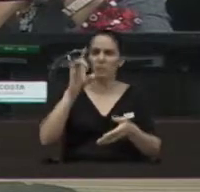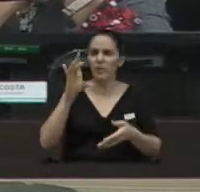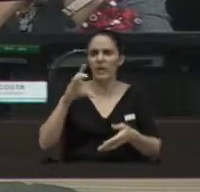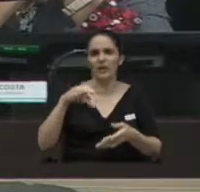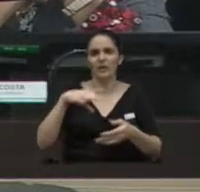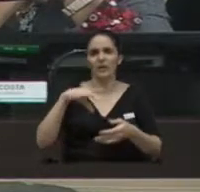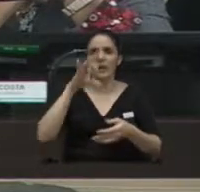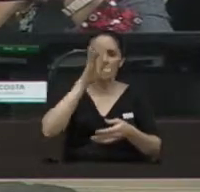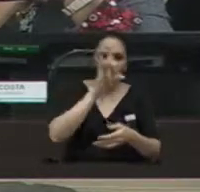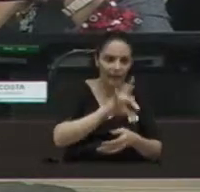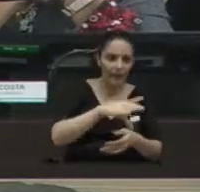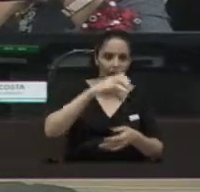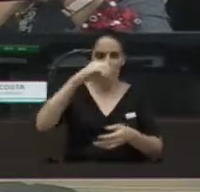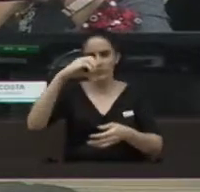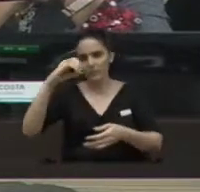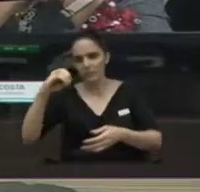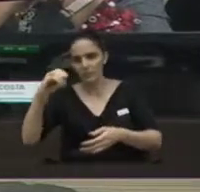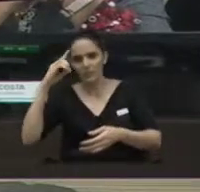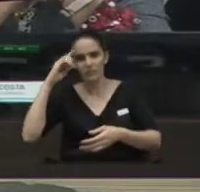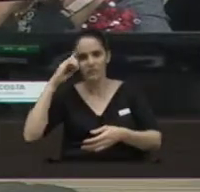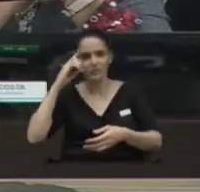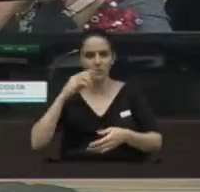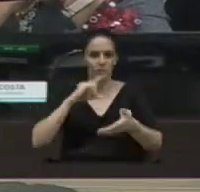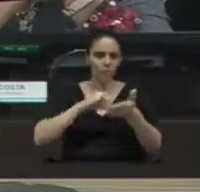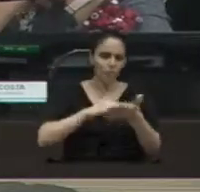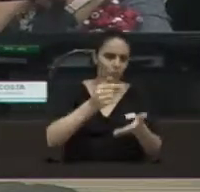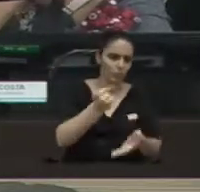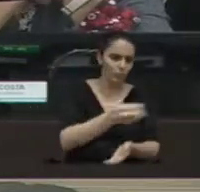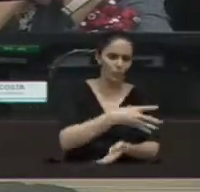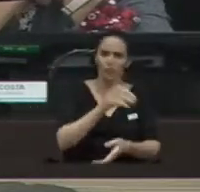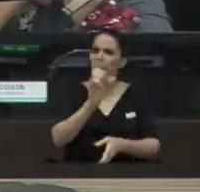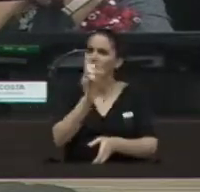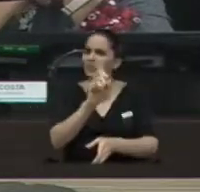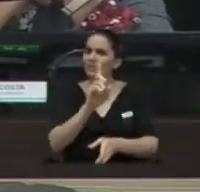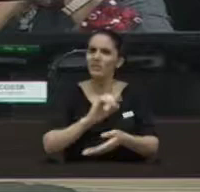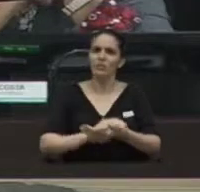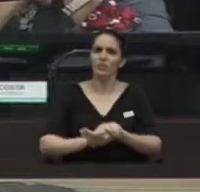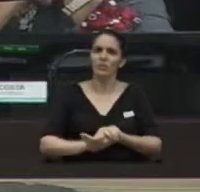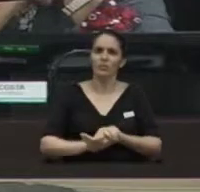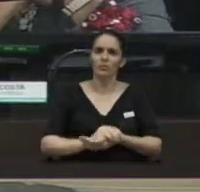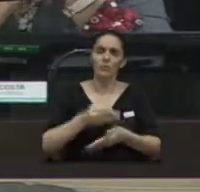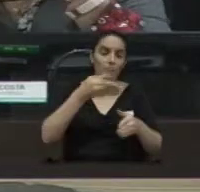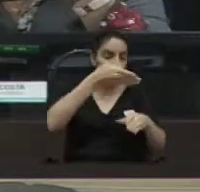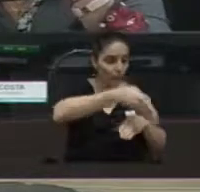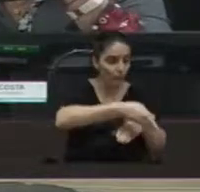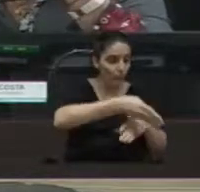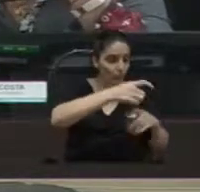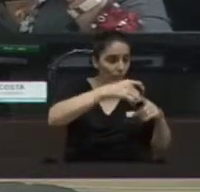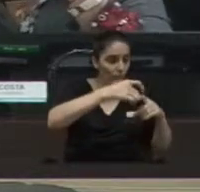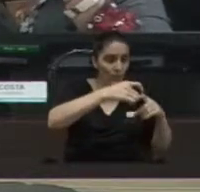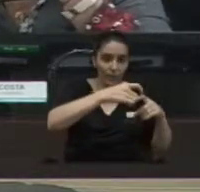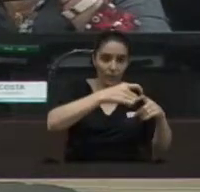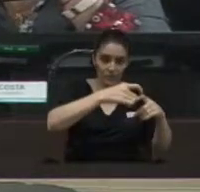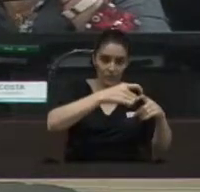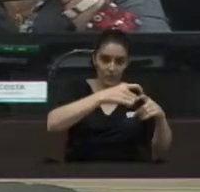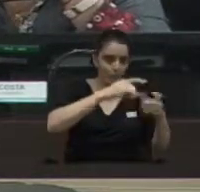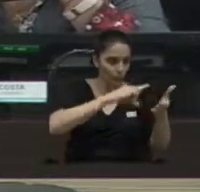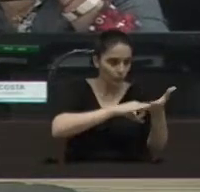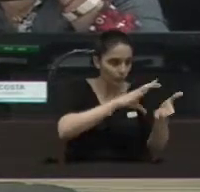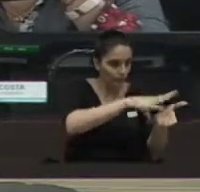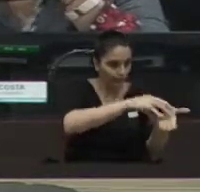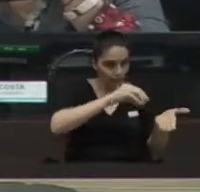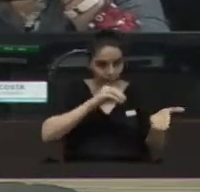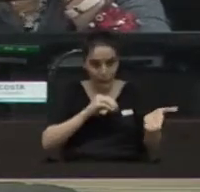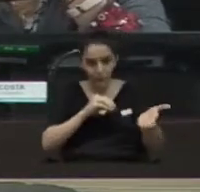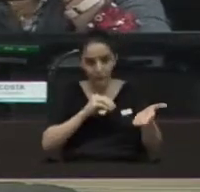fazer um laudo novo. 90 dias é um prazo de validade para a pessoa ter. Fez o laudo hoje, tem 90 dias para chegar lá